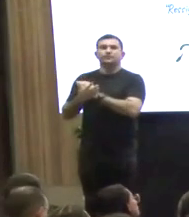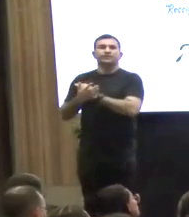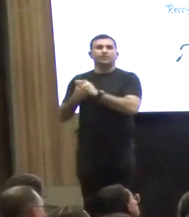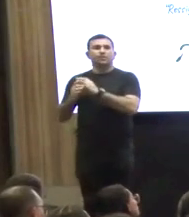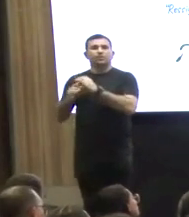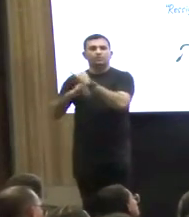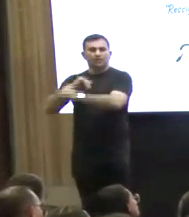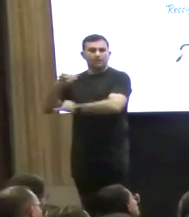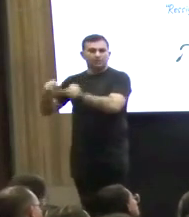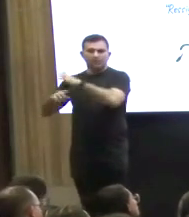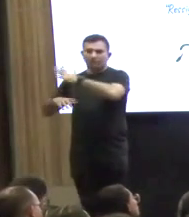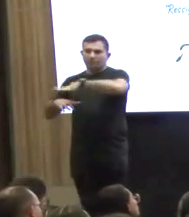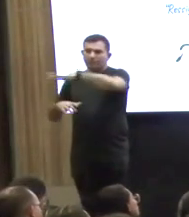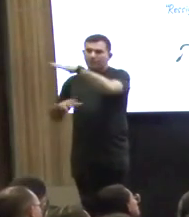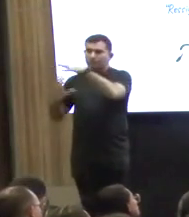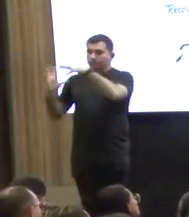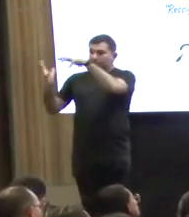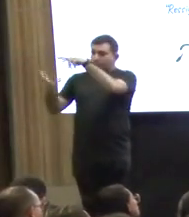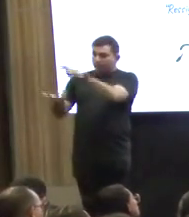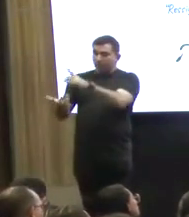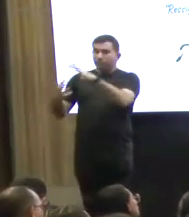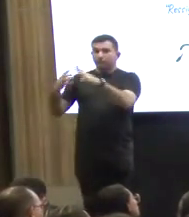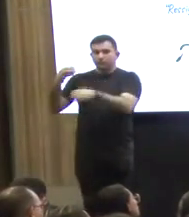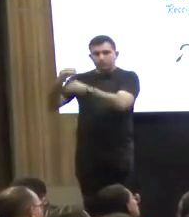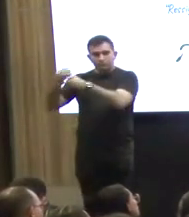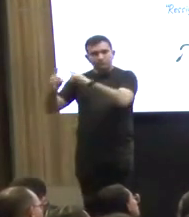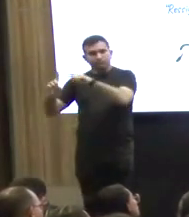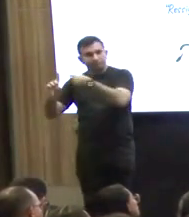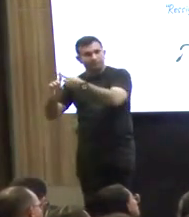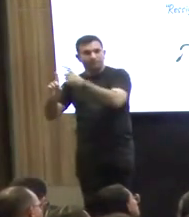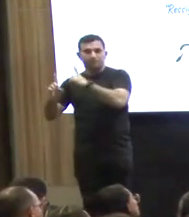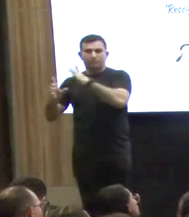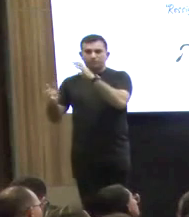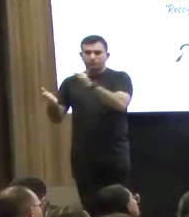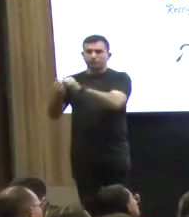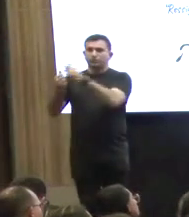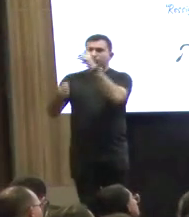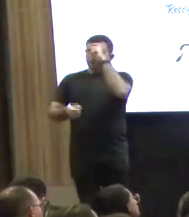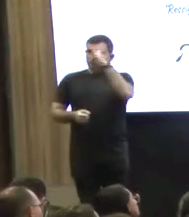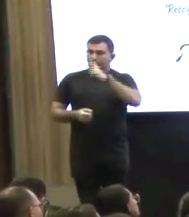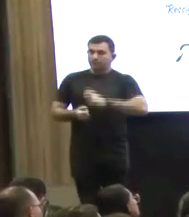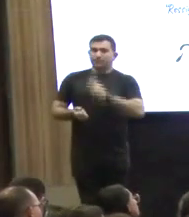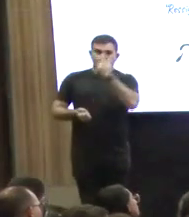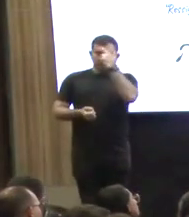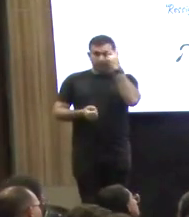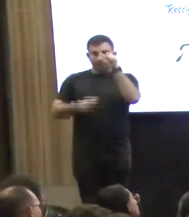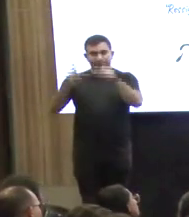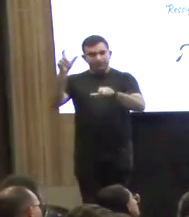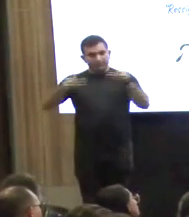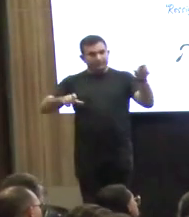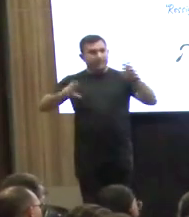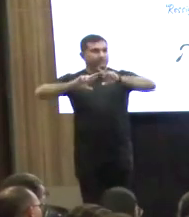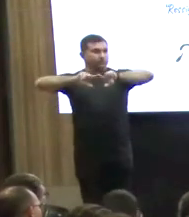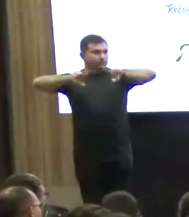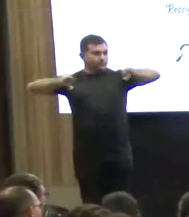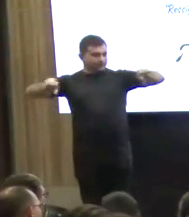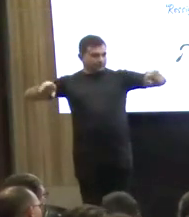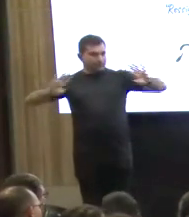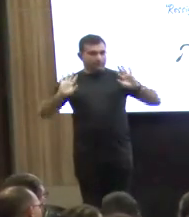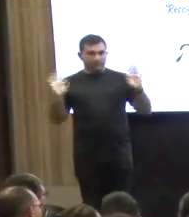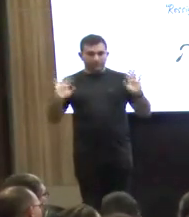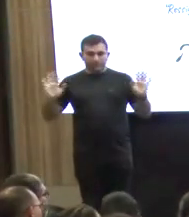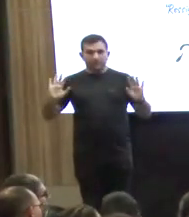como algo multicultural, a soma, o conjunto das culturas e das diferentes pessoas, etnias, etc. Na minha perspectiva,